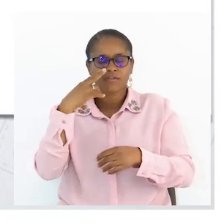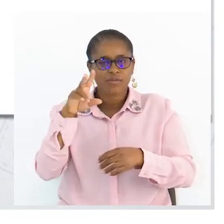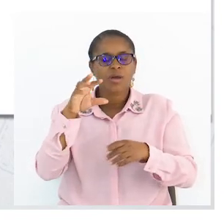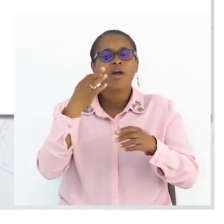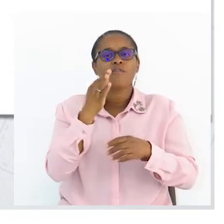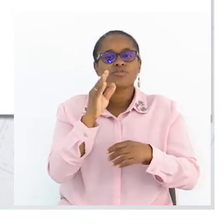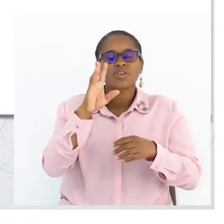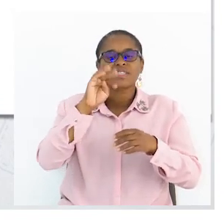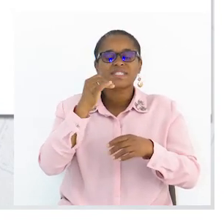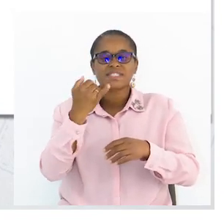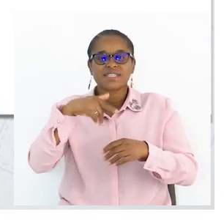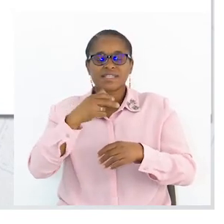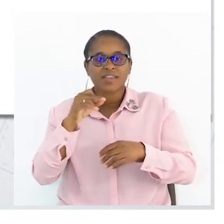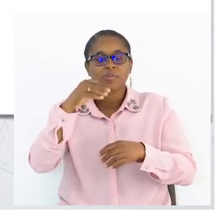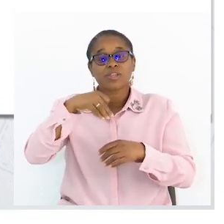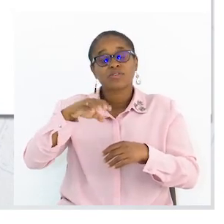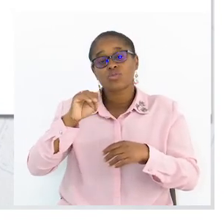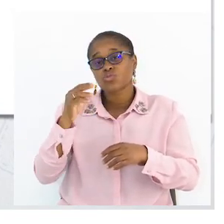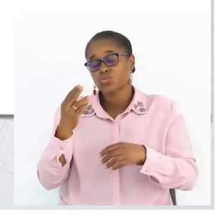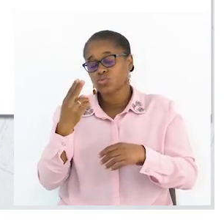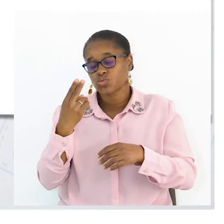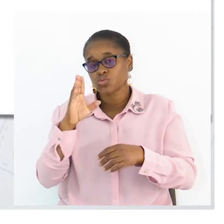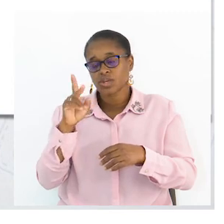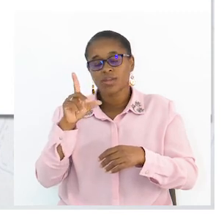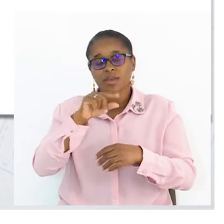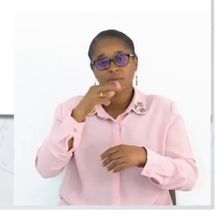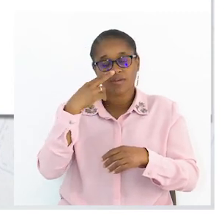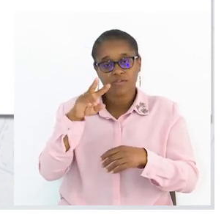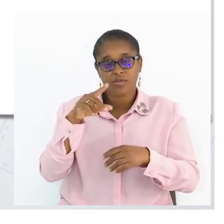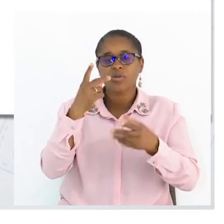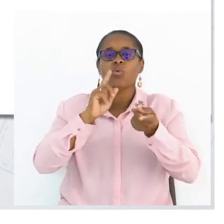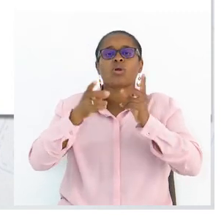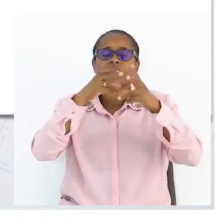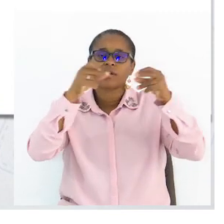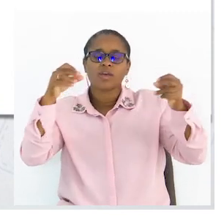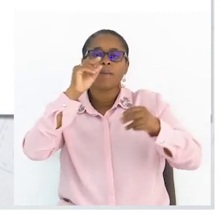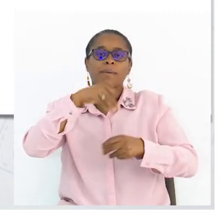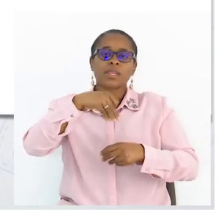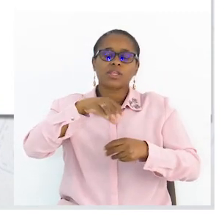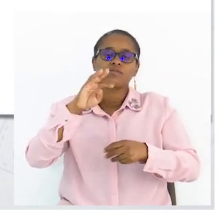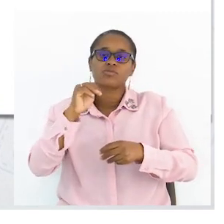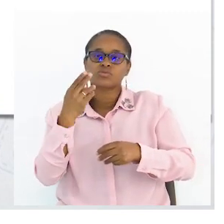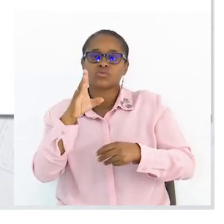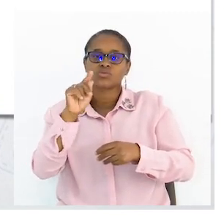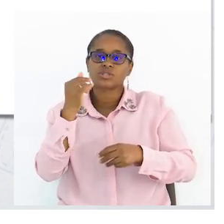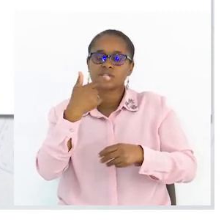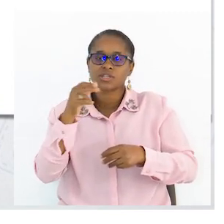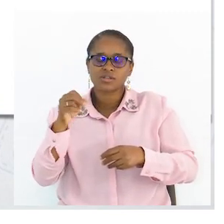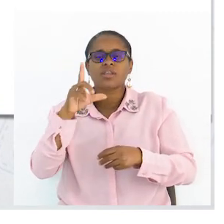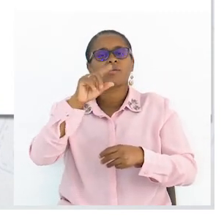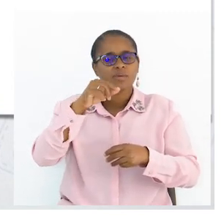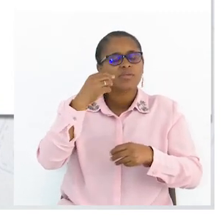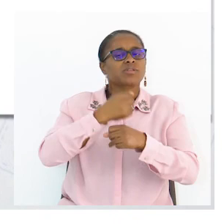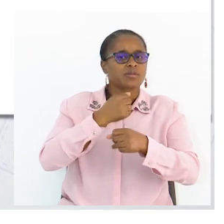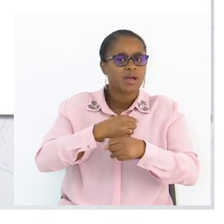do sujeito, também vimos o conceito do predicativo do sujeito, estivemos a ver as características do predicativo